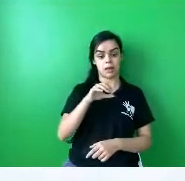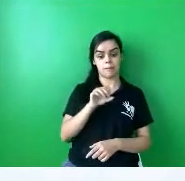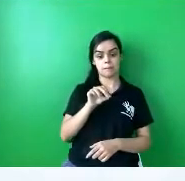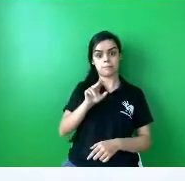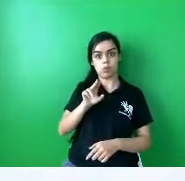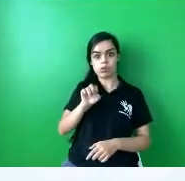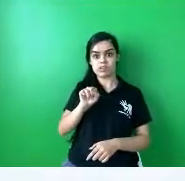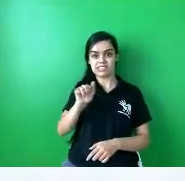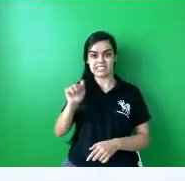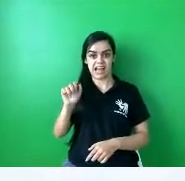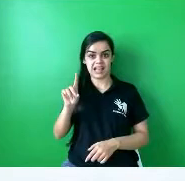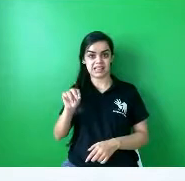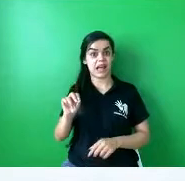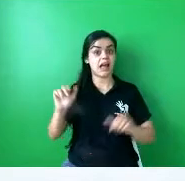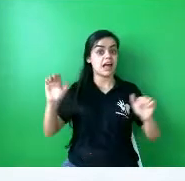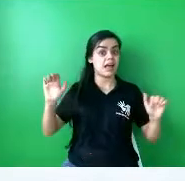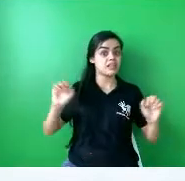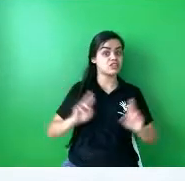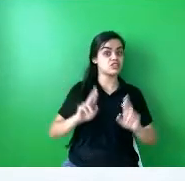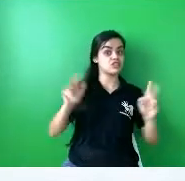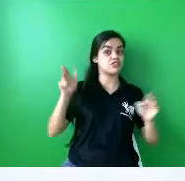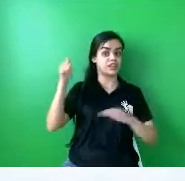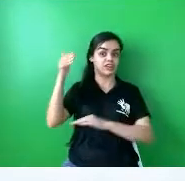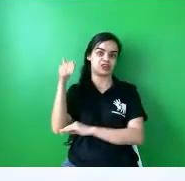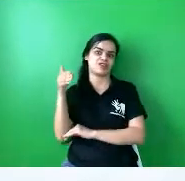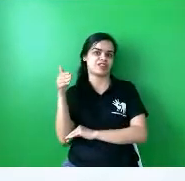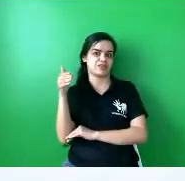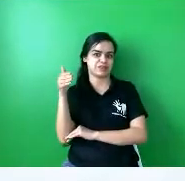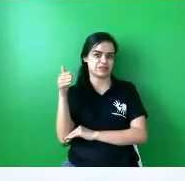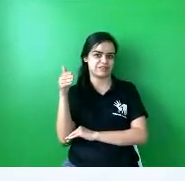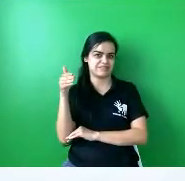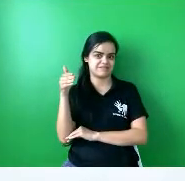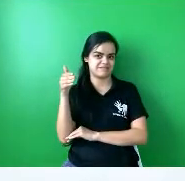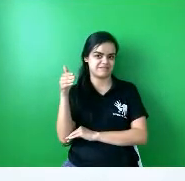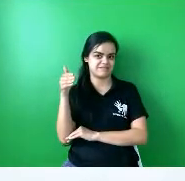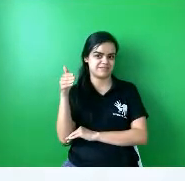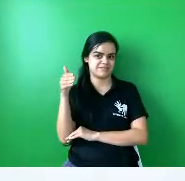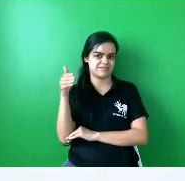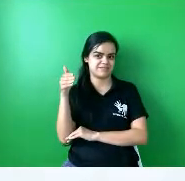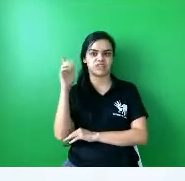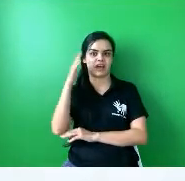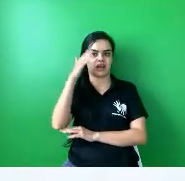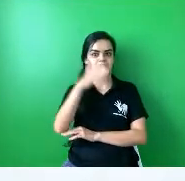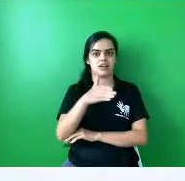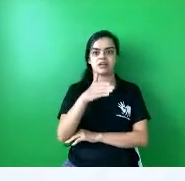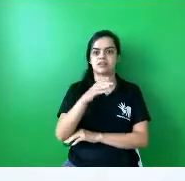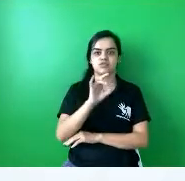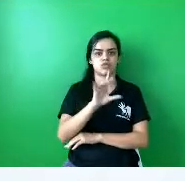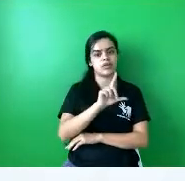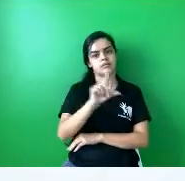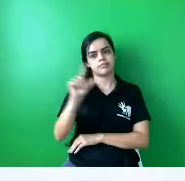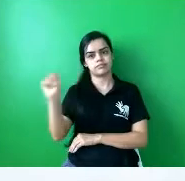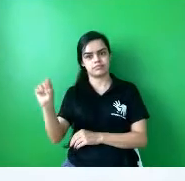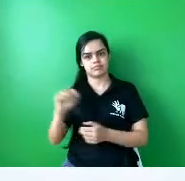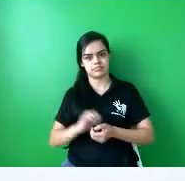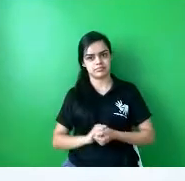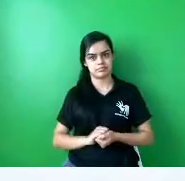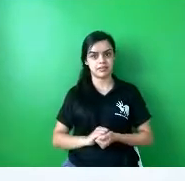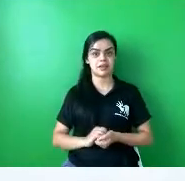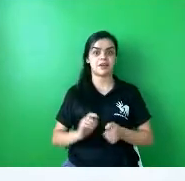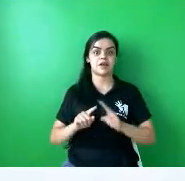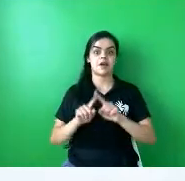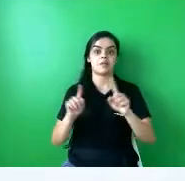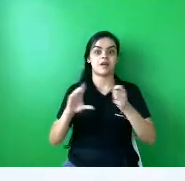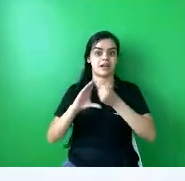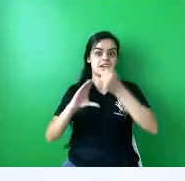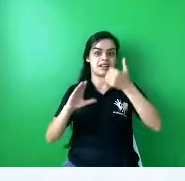diferente. Então, para eles, pousada é uma situação onde ele vai, passa o dia dele, passa uma noite e vai embora. Já a nossa